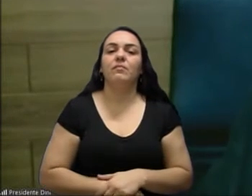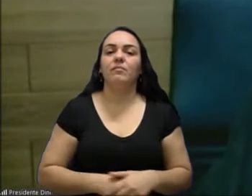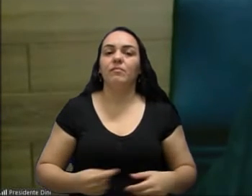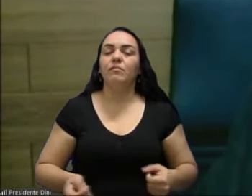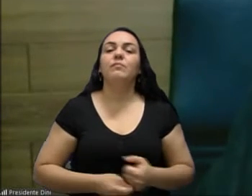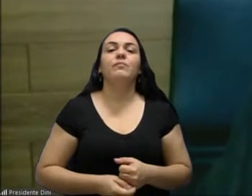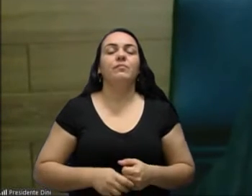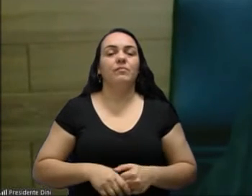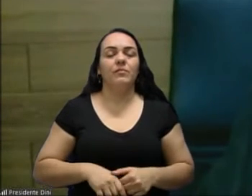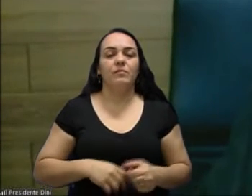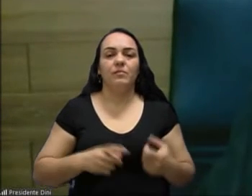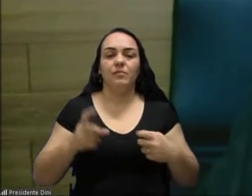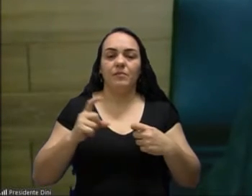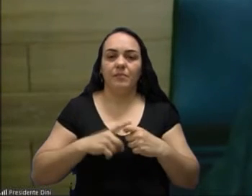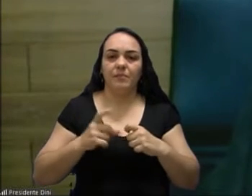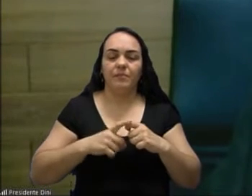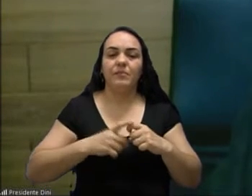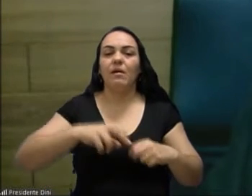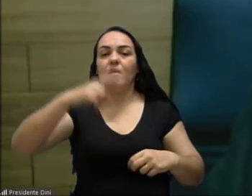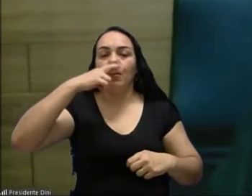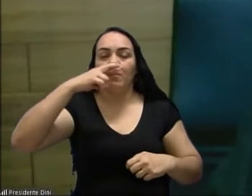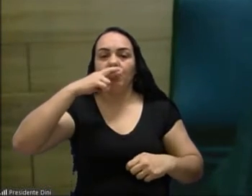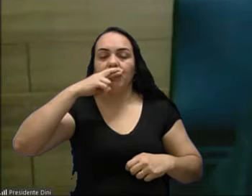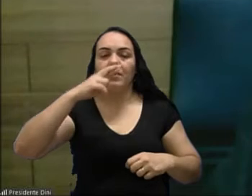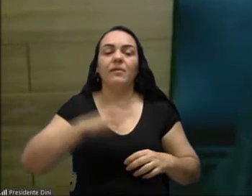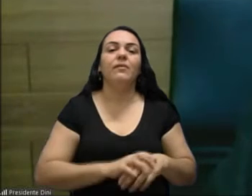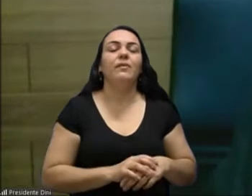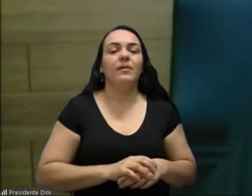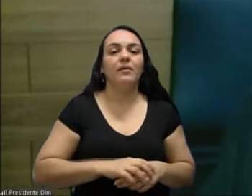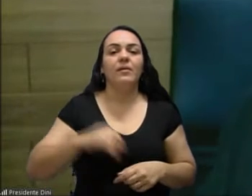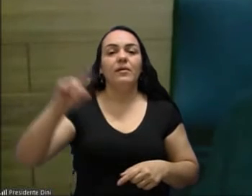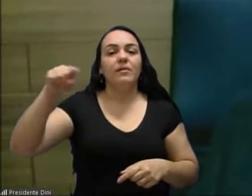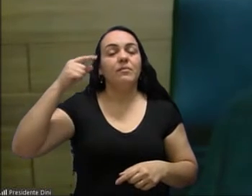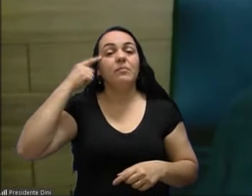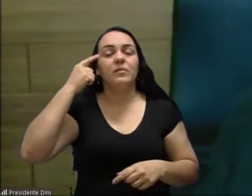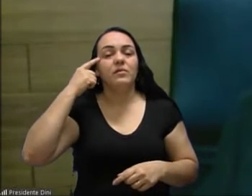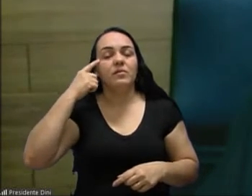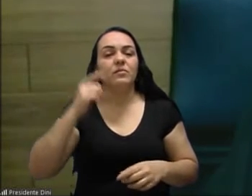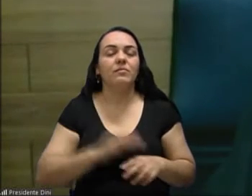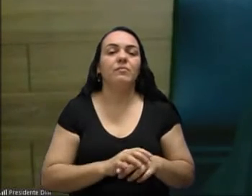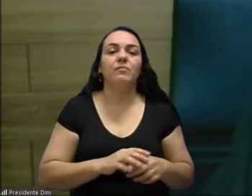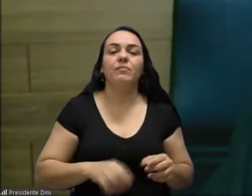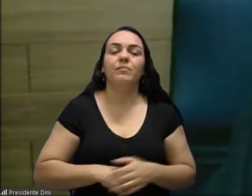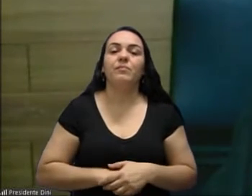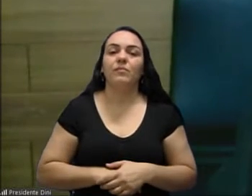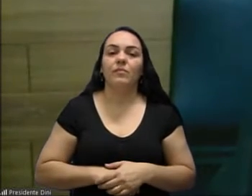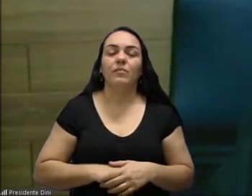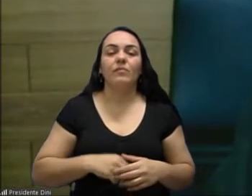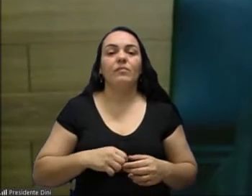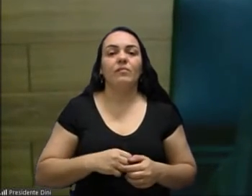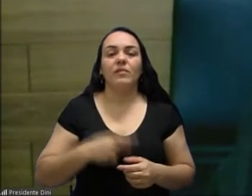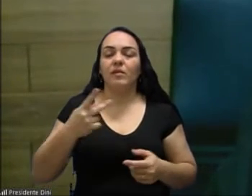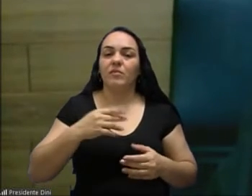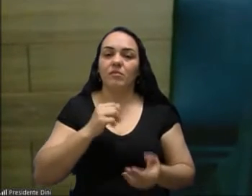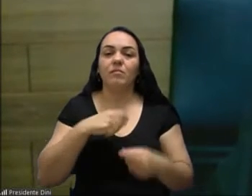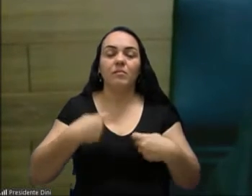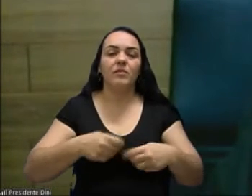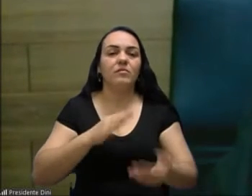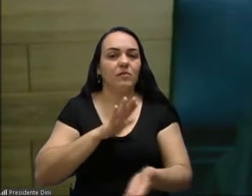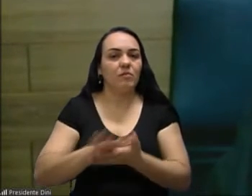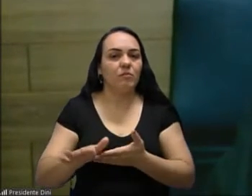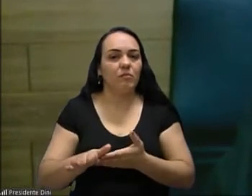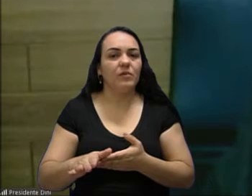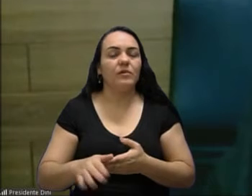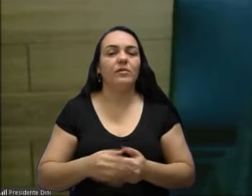brasileiro vereador Rodrigo Manga o Irineu ele deu a justificativa não adianta pelo regimento